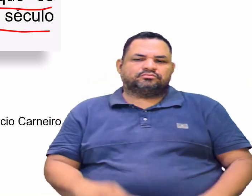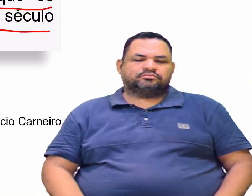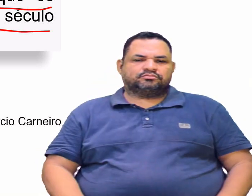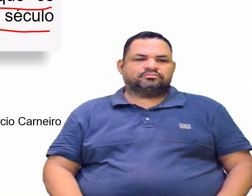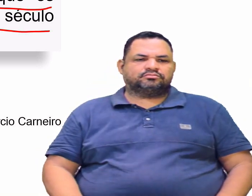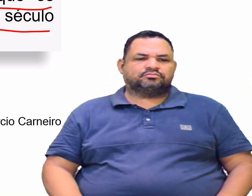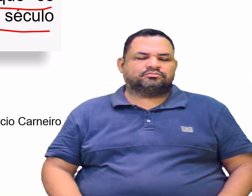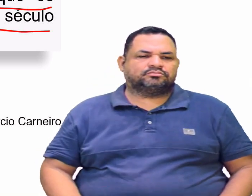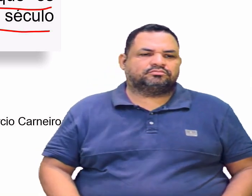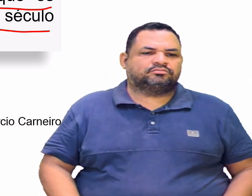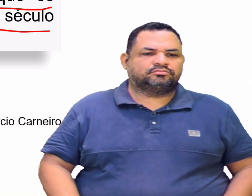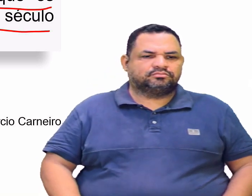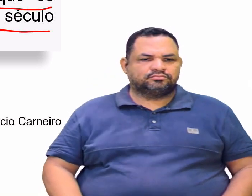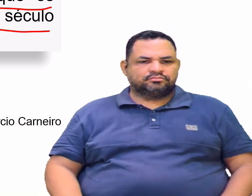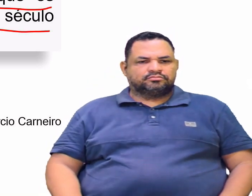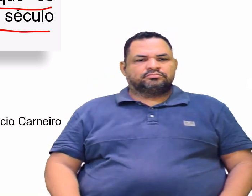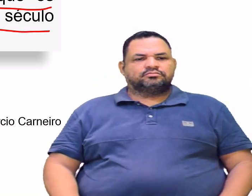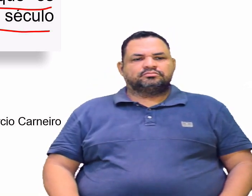né? Essas